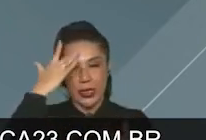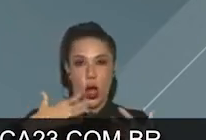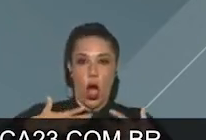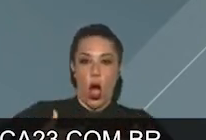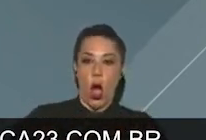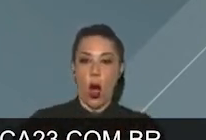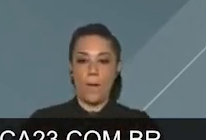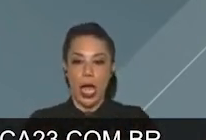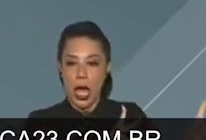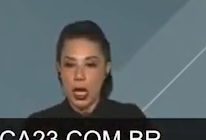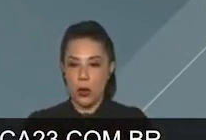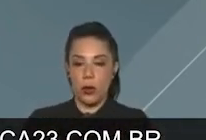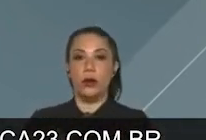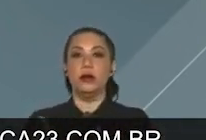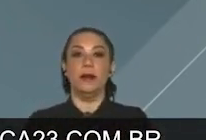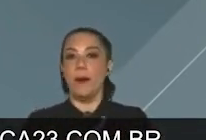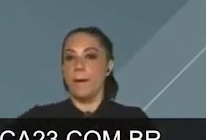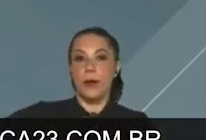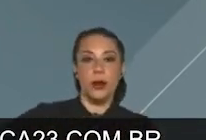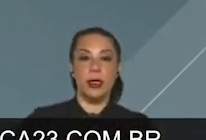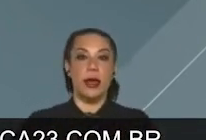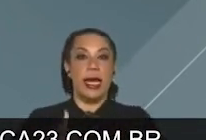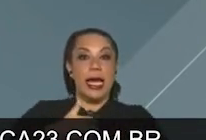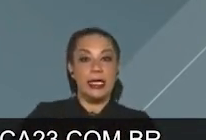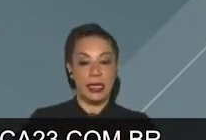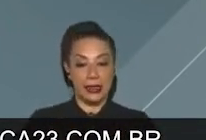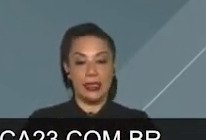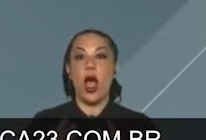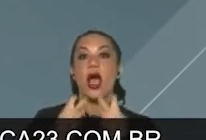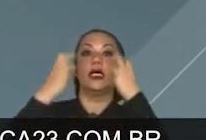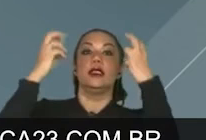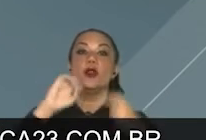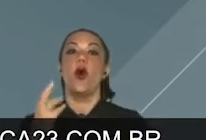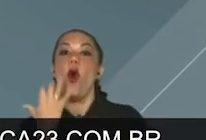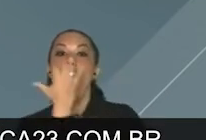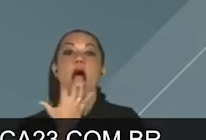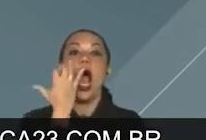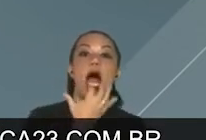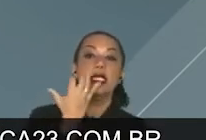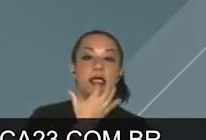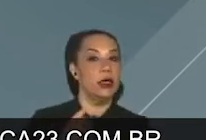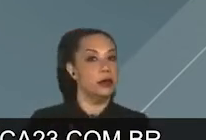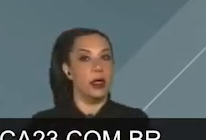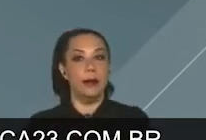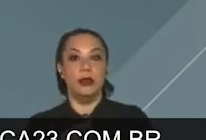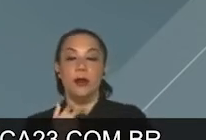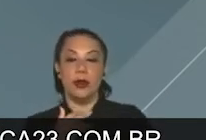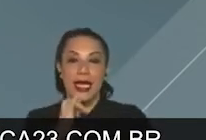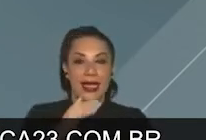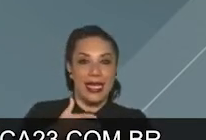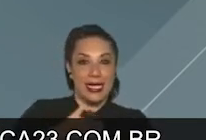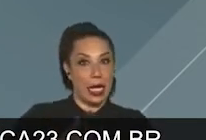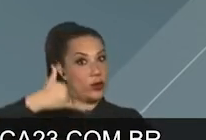roupas padronizadas e não será permitido entrar nas sessões gritando ou cantando jingles, nem acessar as cabines